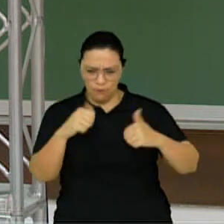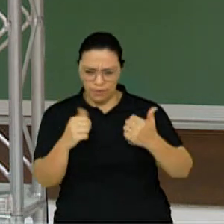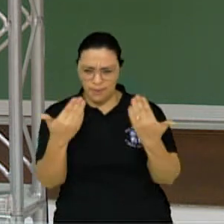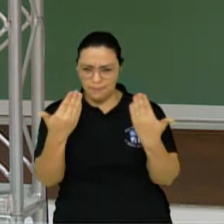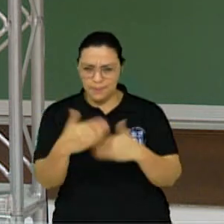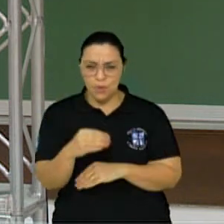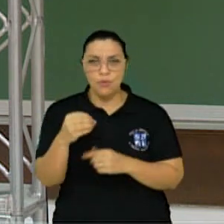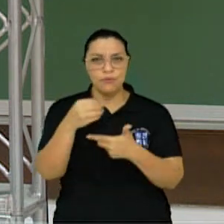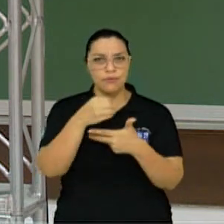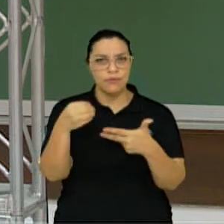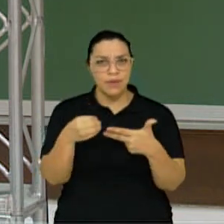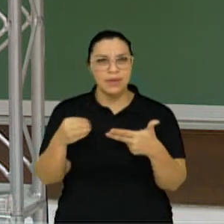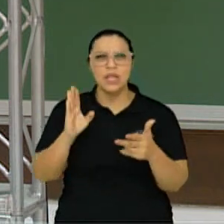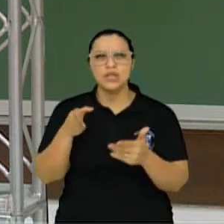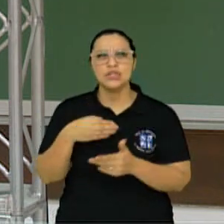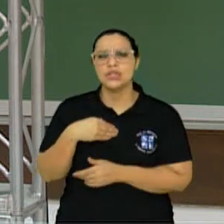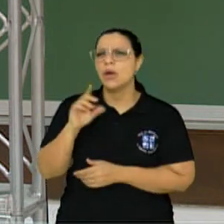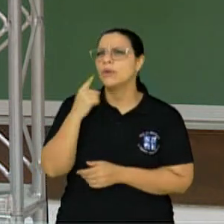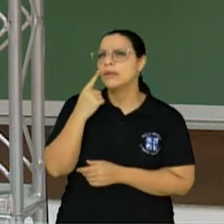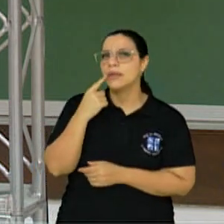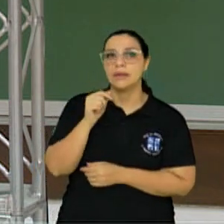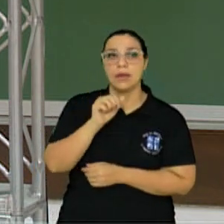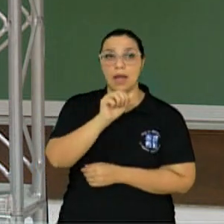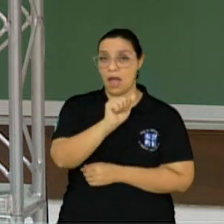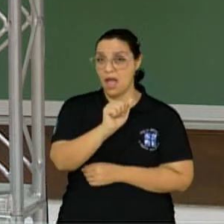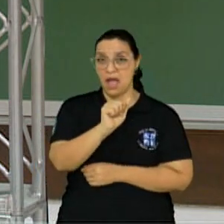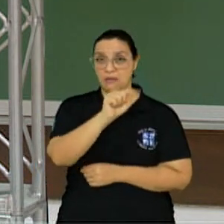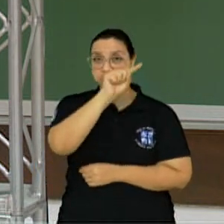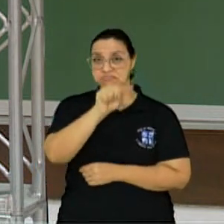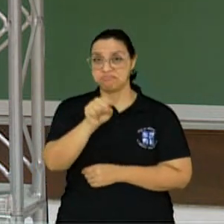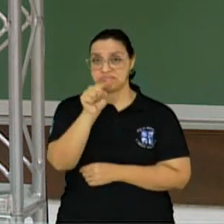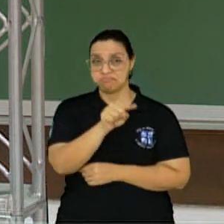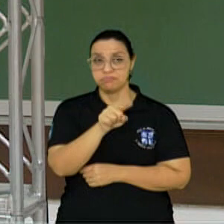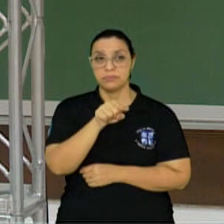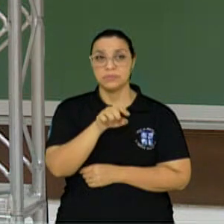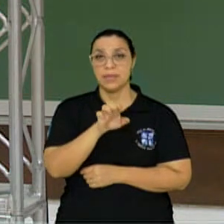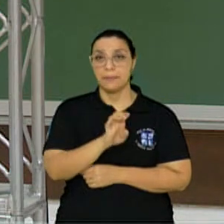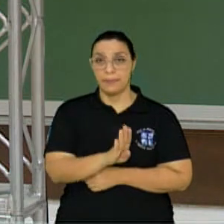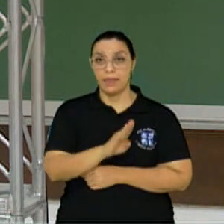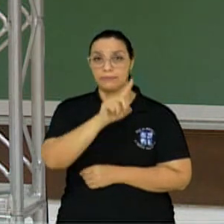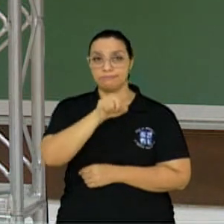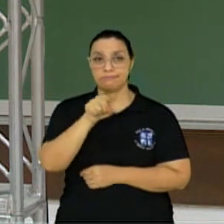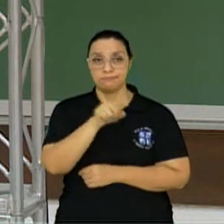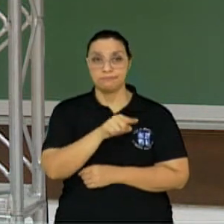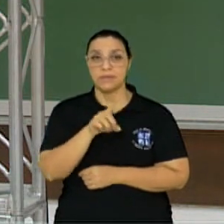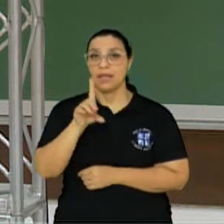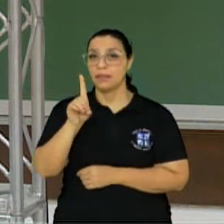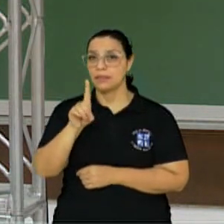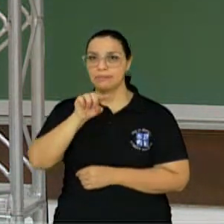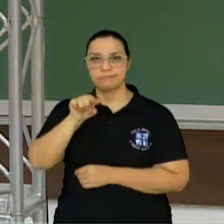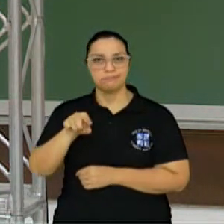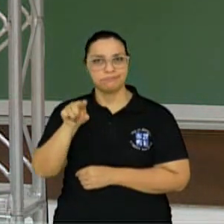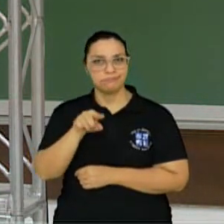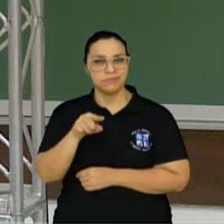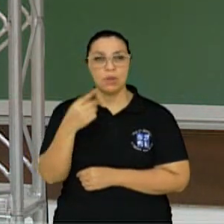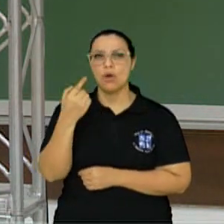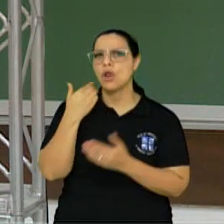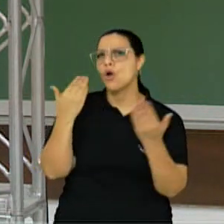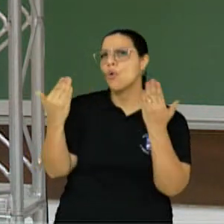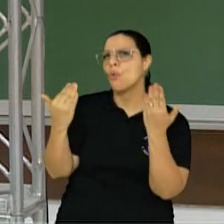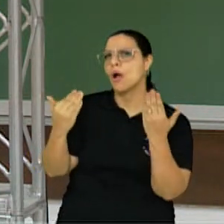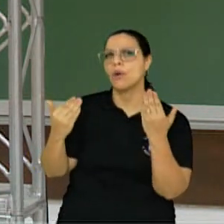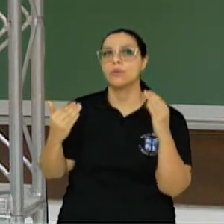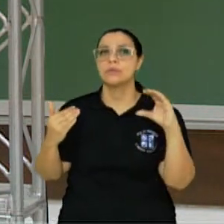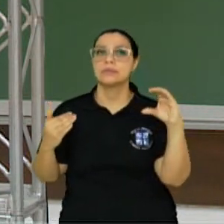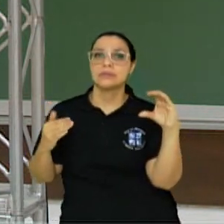prova de Enem, você já vai eliminar a alternativa A, a alternativa B e a alternativa D. Você já